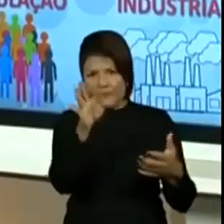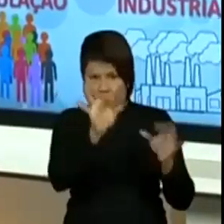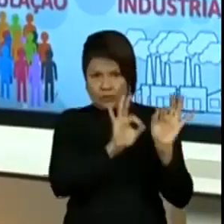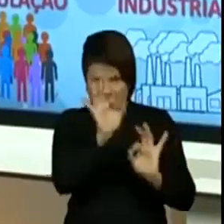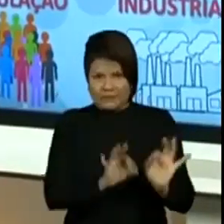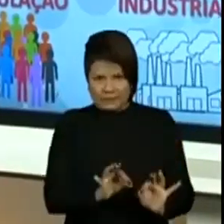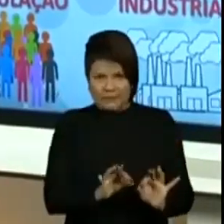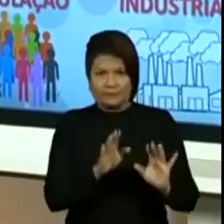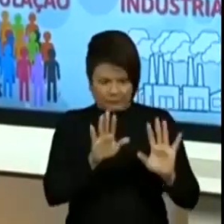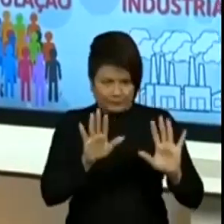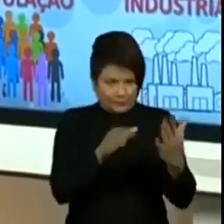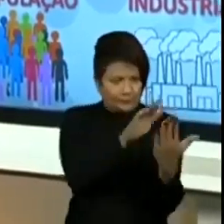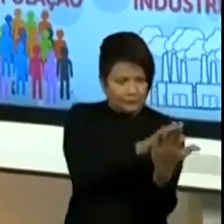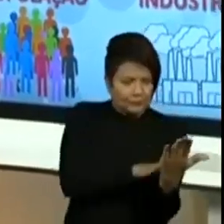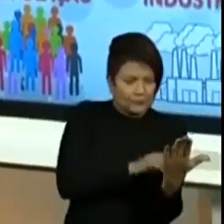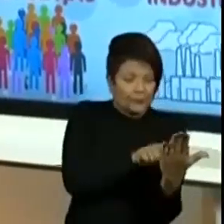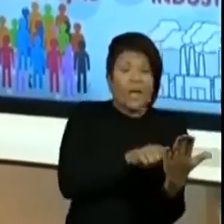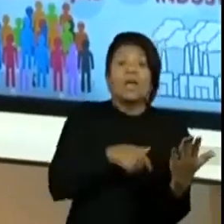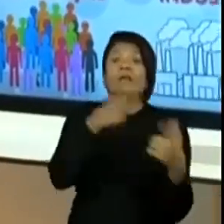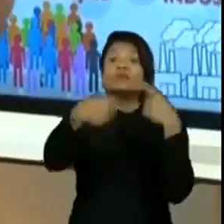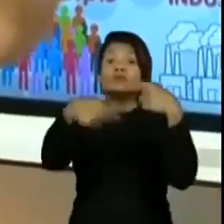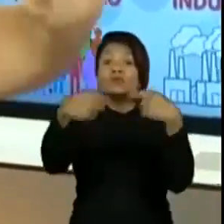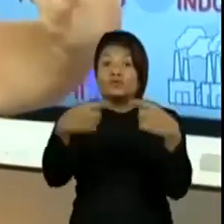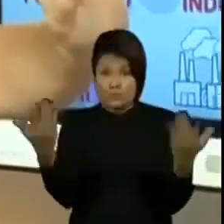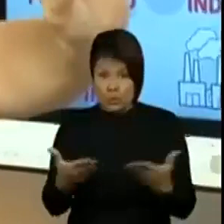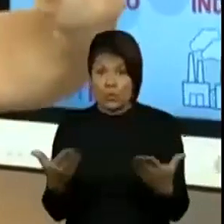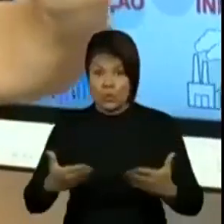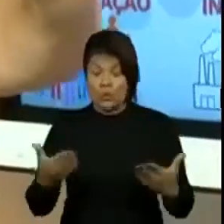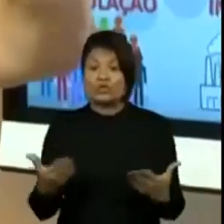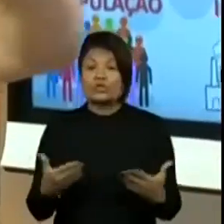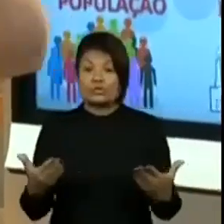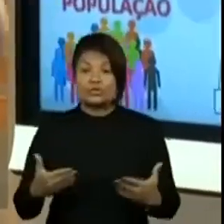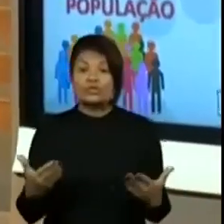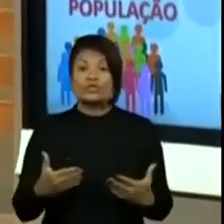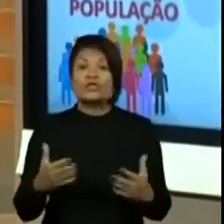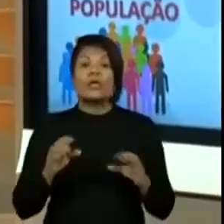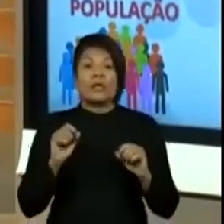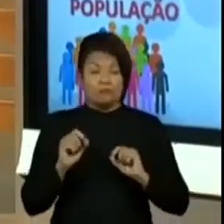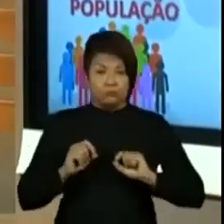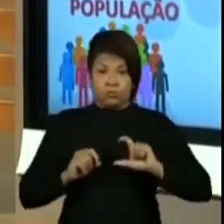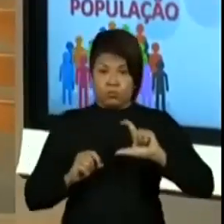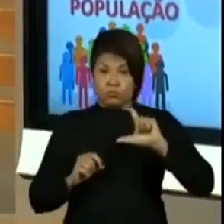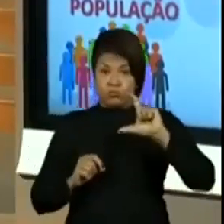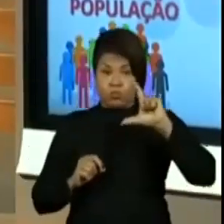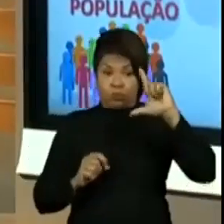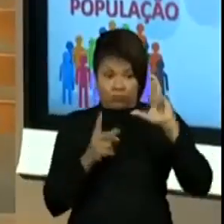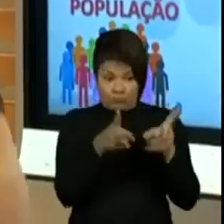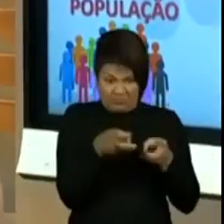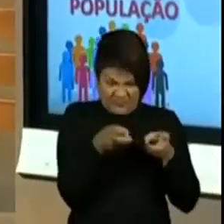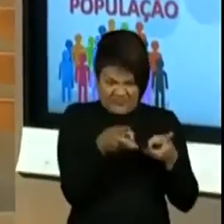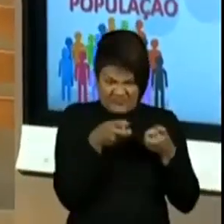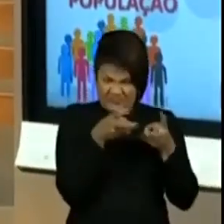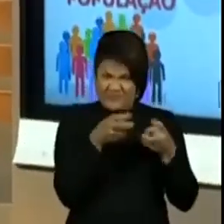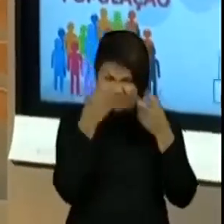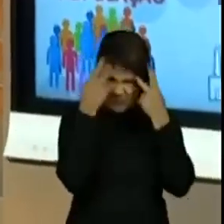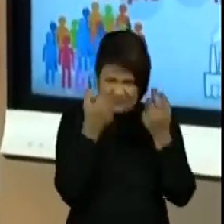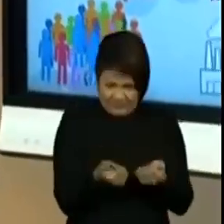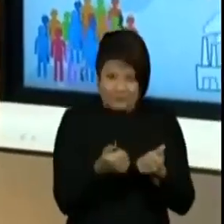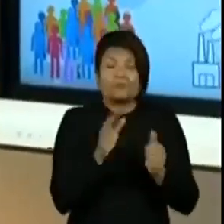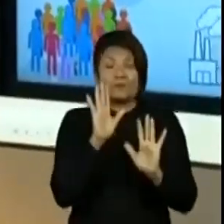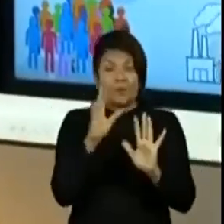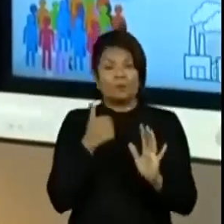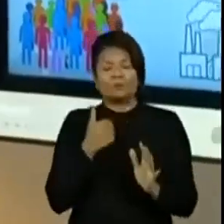organiza na folha. A gente está discutindo hoje o elevado consumo dos recursos naturais, ok? Então anota com o Pro